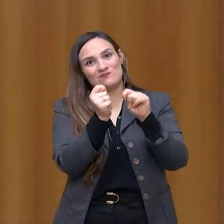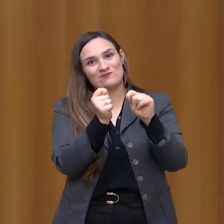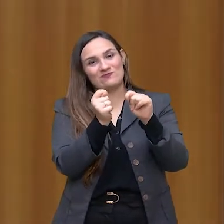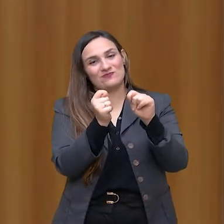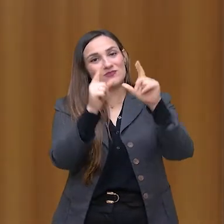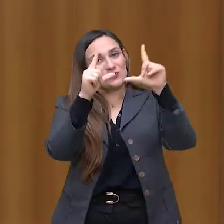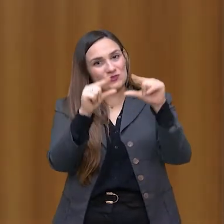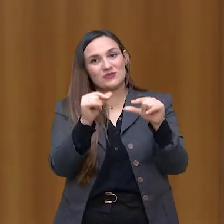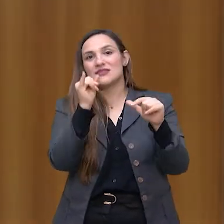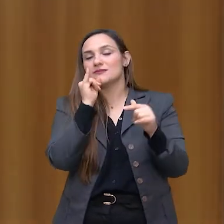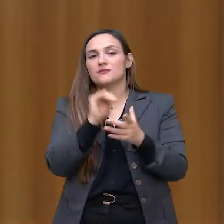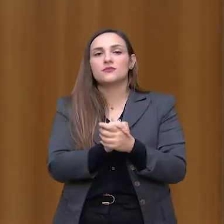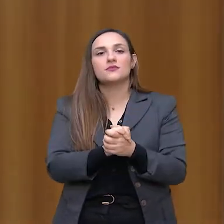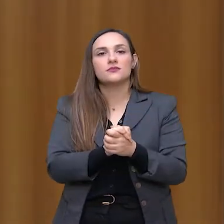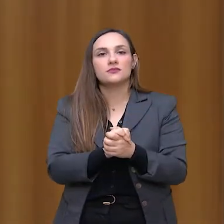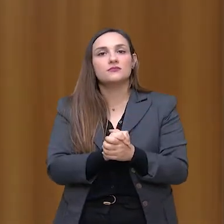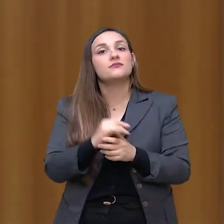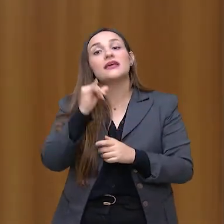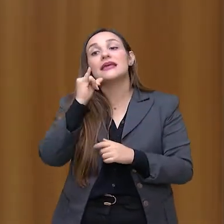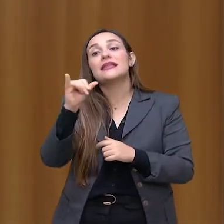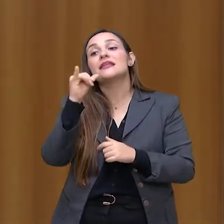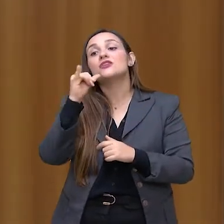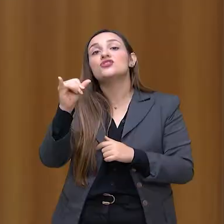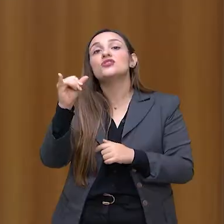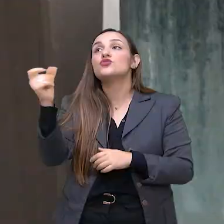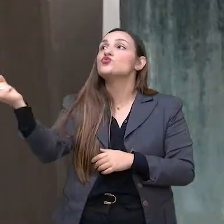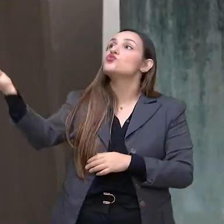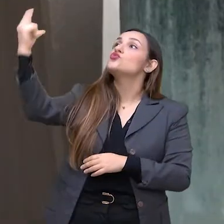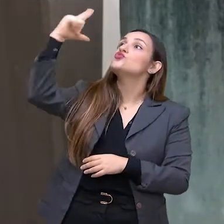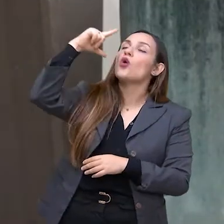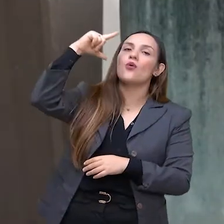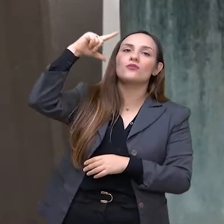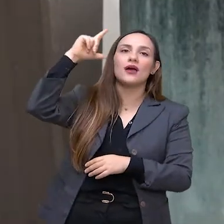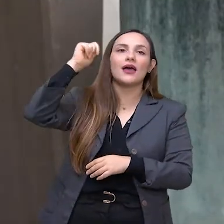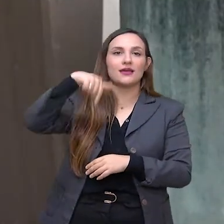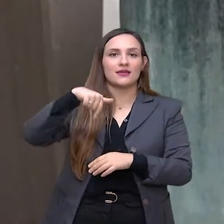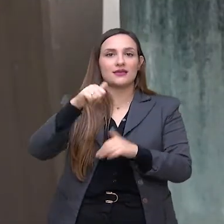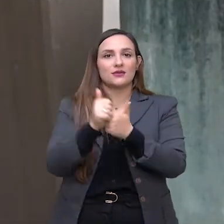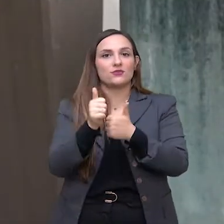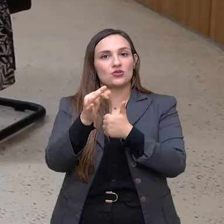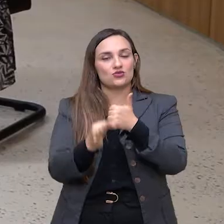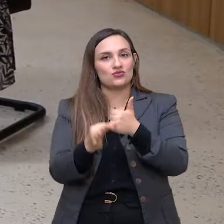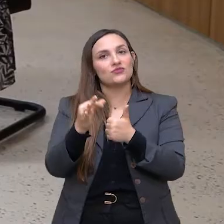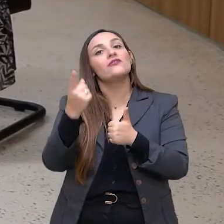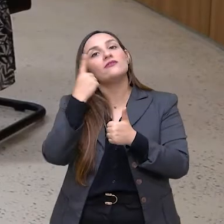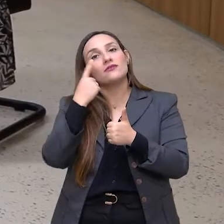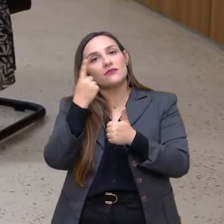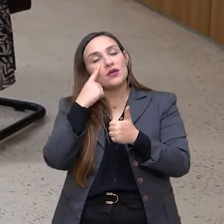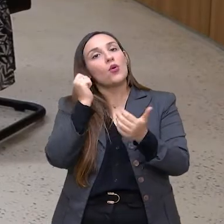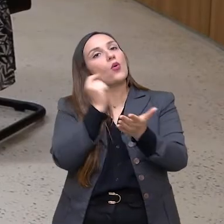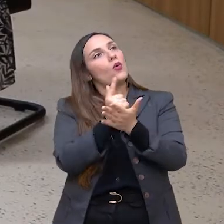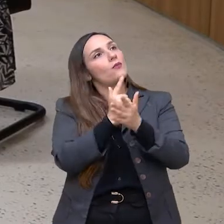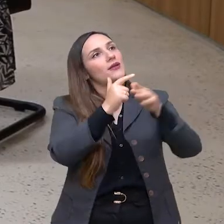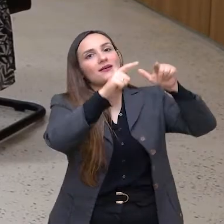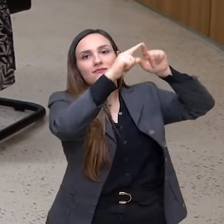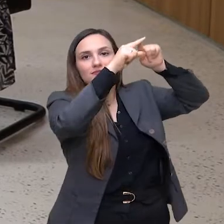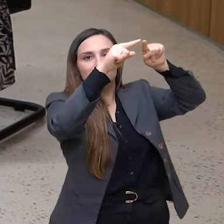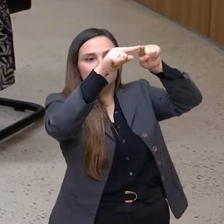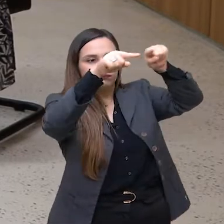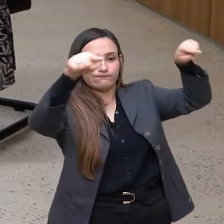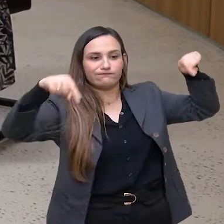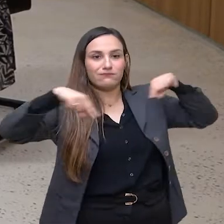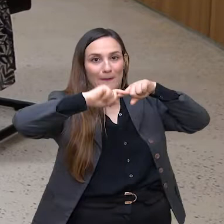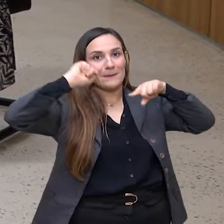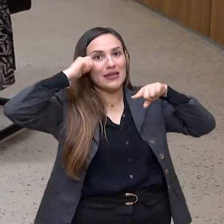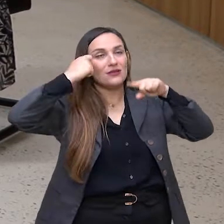um menor gasto. Por exemplo, a questão da energia solar. O Tribunal de Justiça já está vendo para se adequar em relação à energia